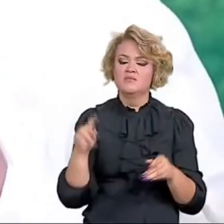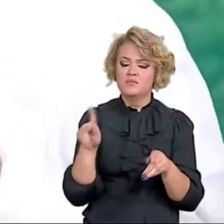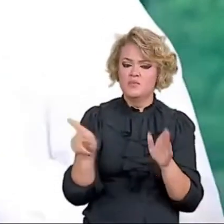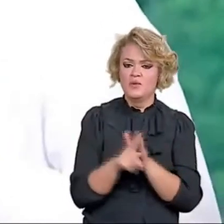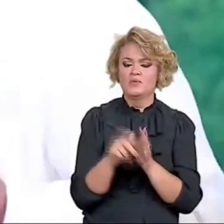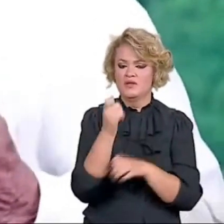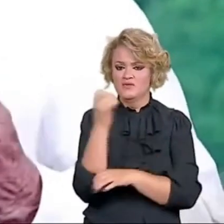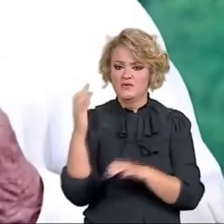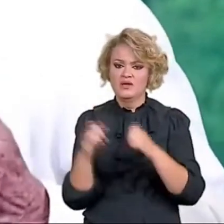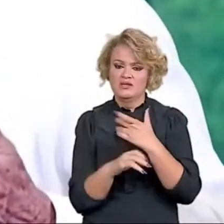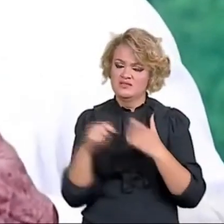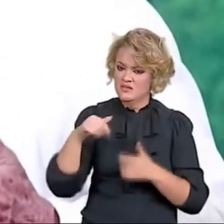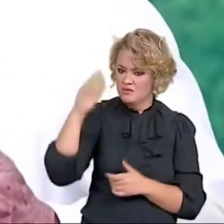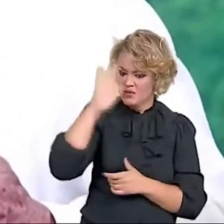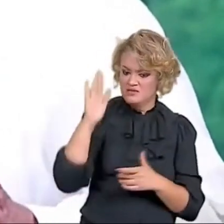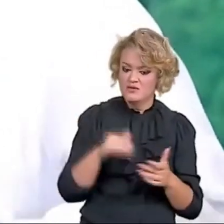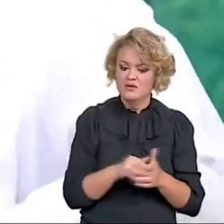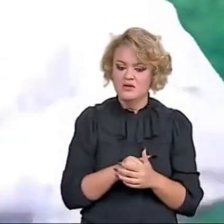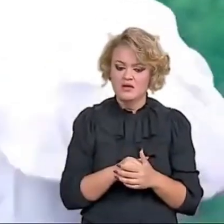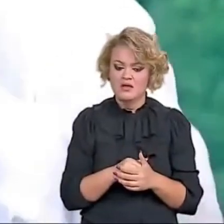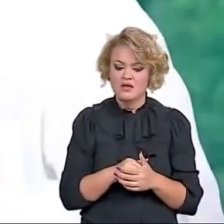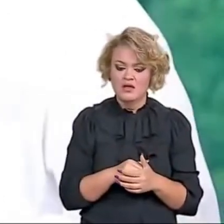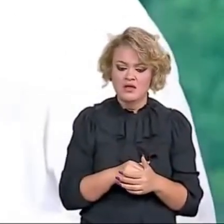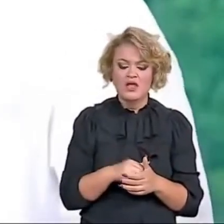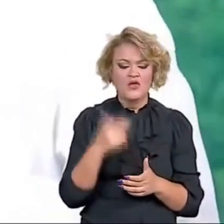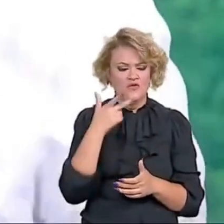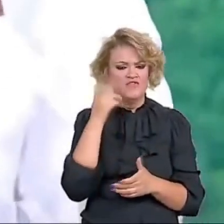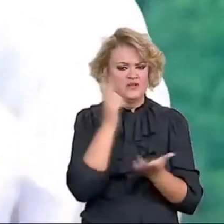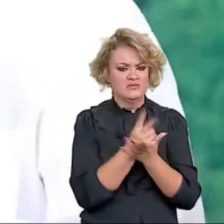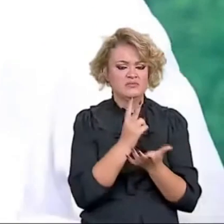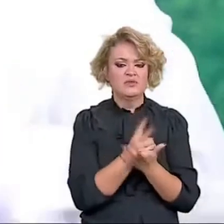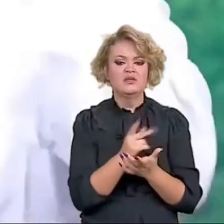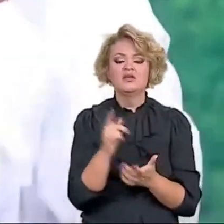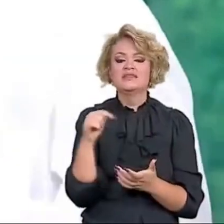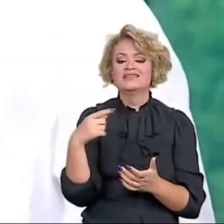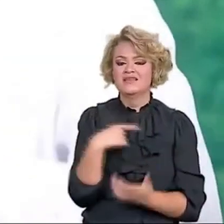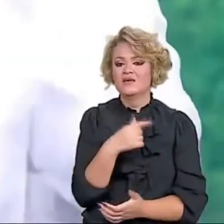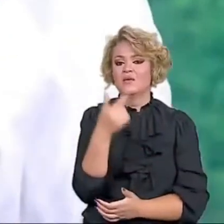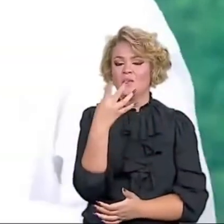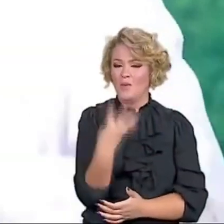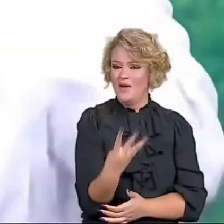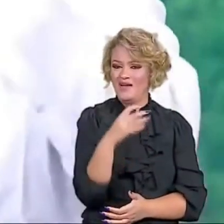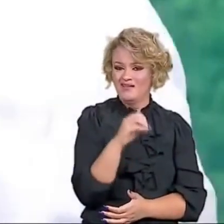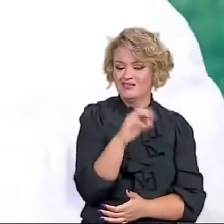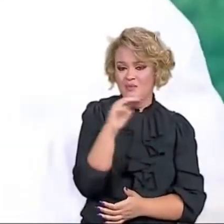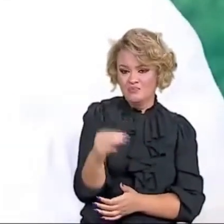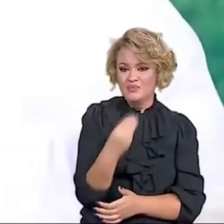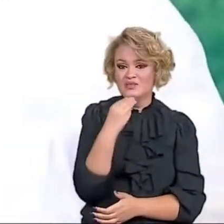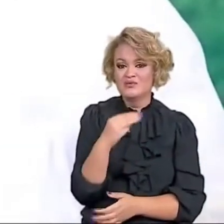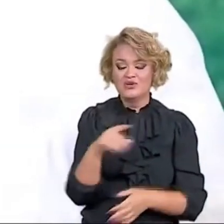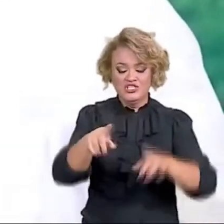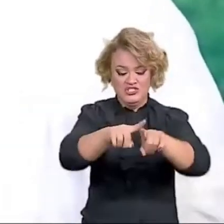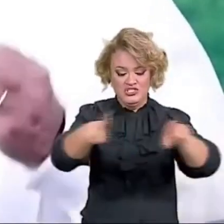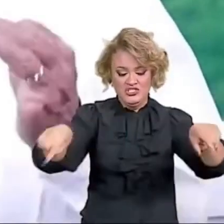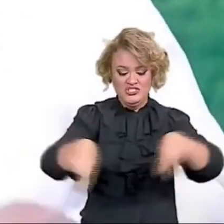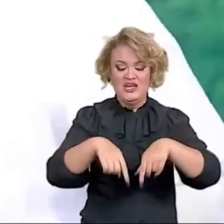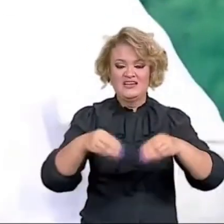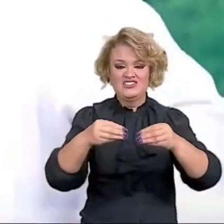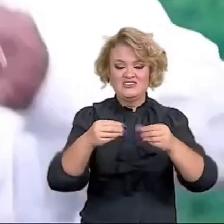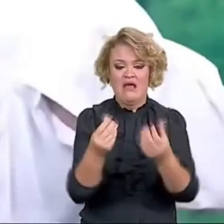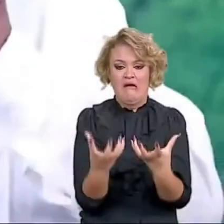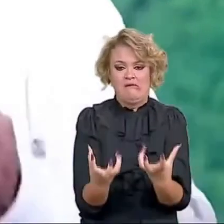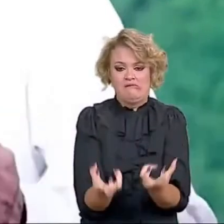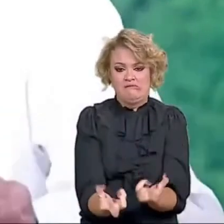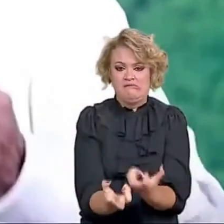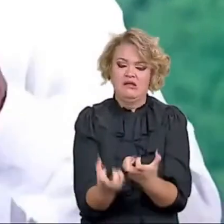no Brasil, eu digo todo o discurso meu, nós temos quase 40 milhões de hectares de terra degradada. Não